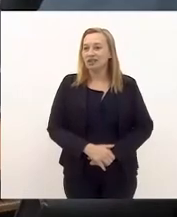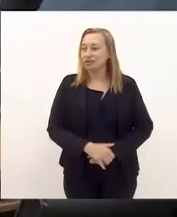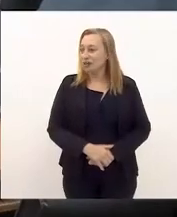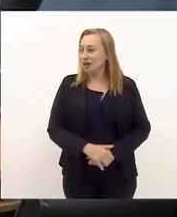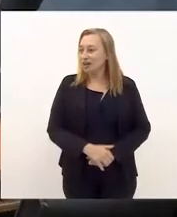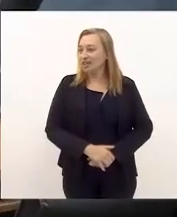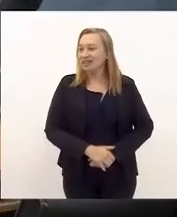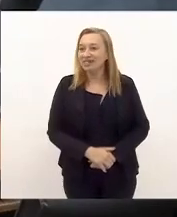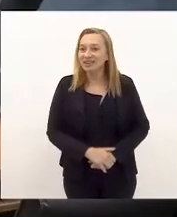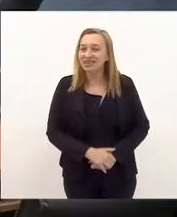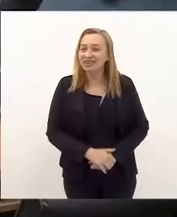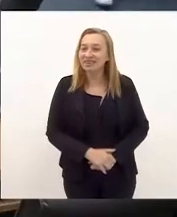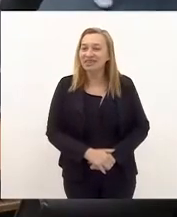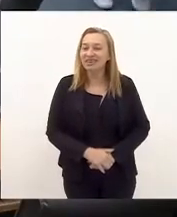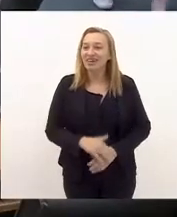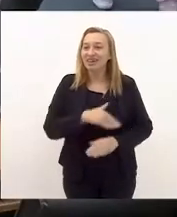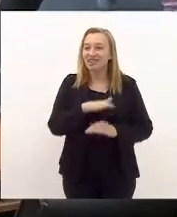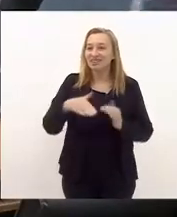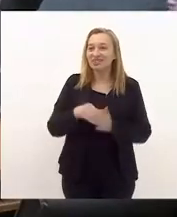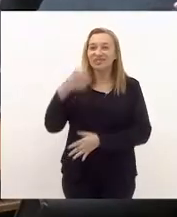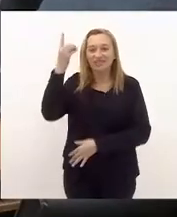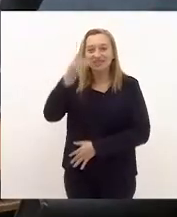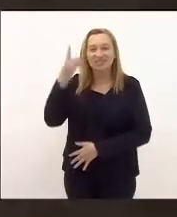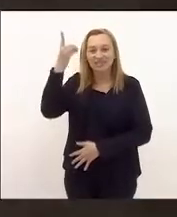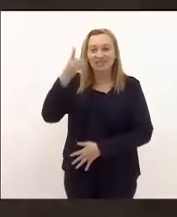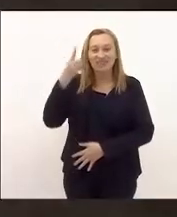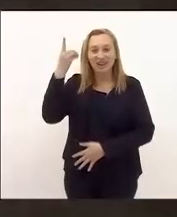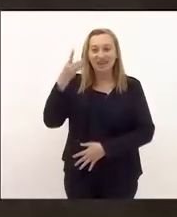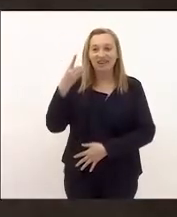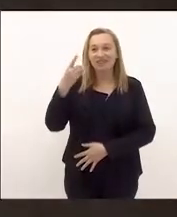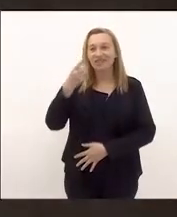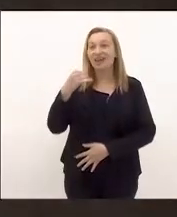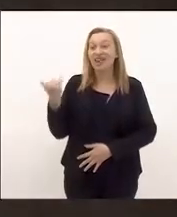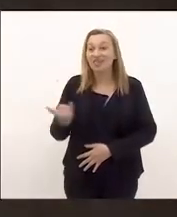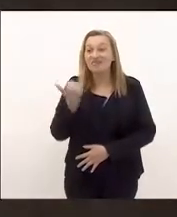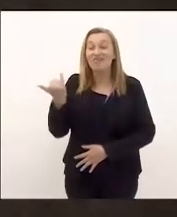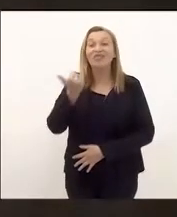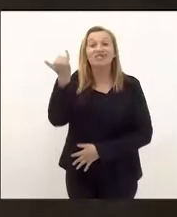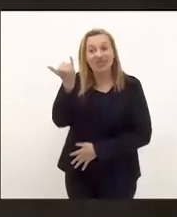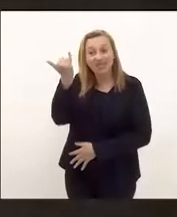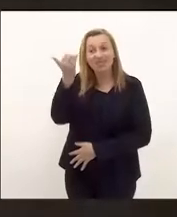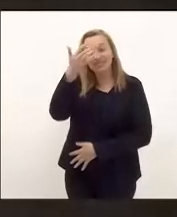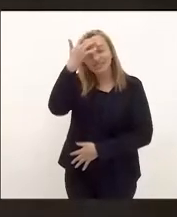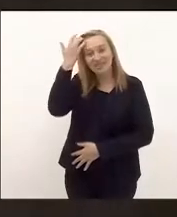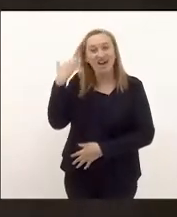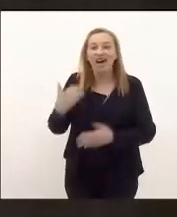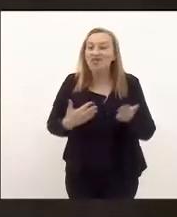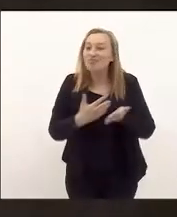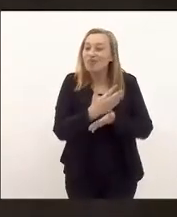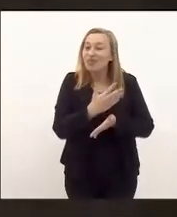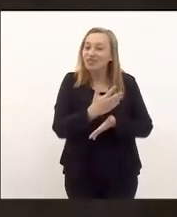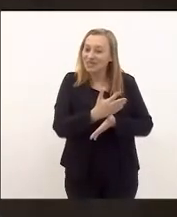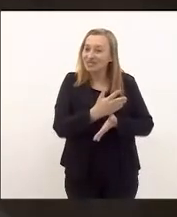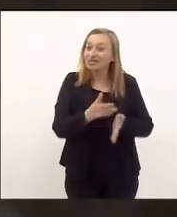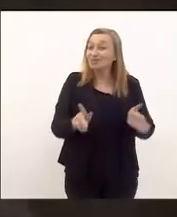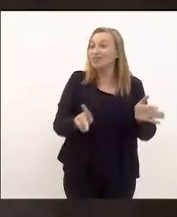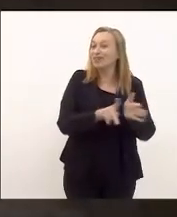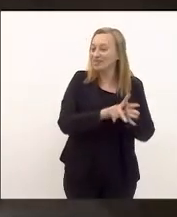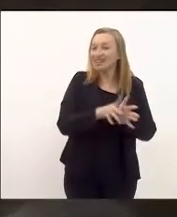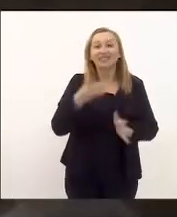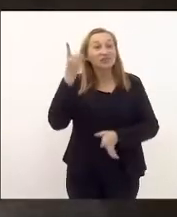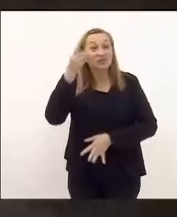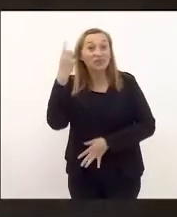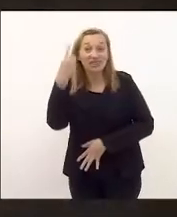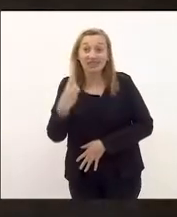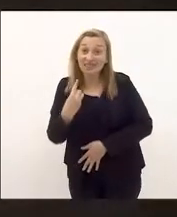Senhor presidente, senhoras deputadas, senhores deputados, muito importante a aprovação do projeto da deputada